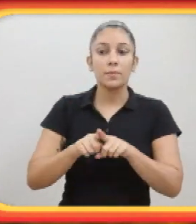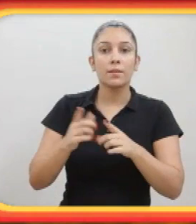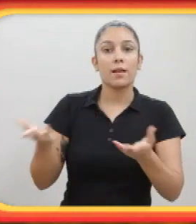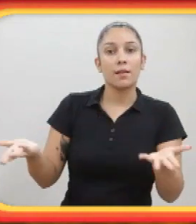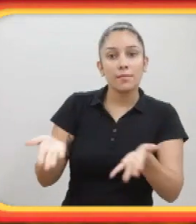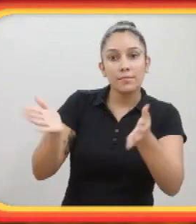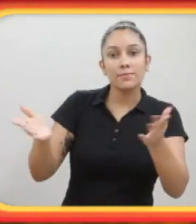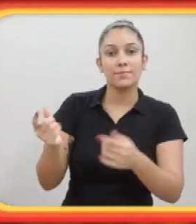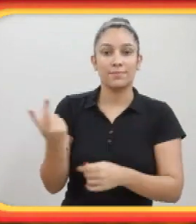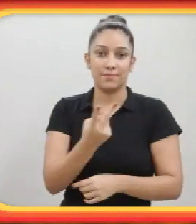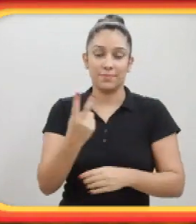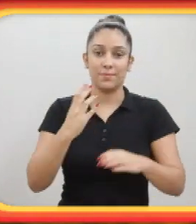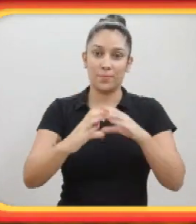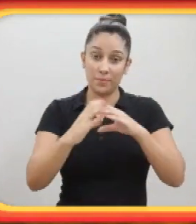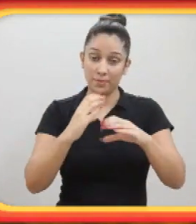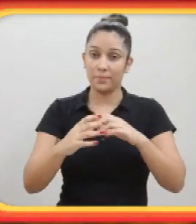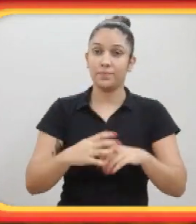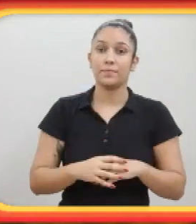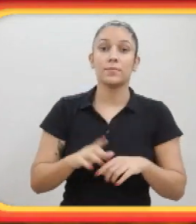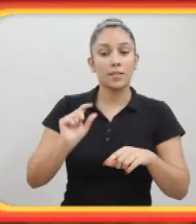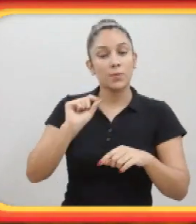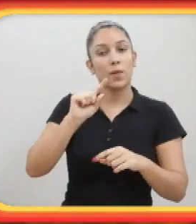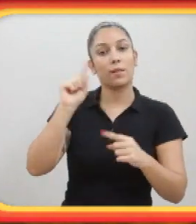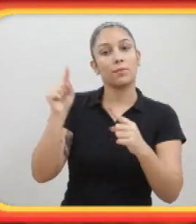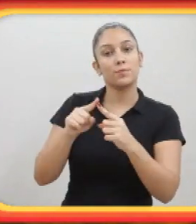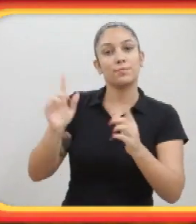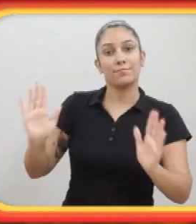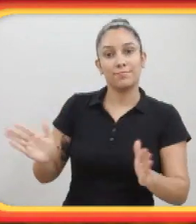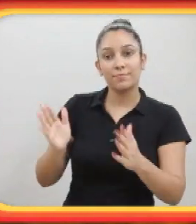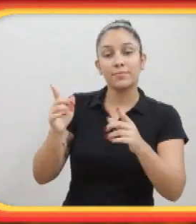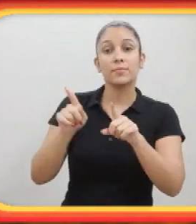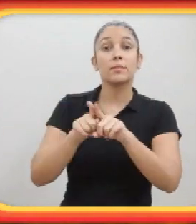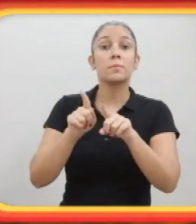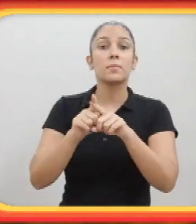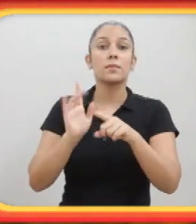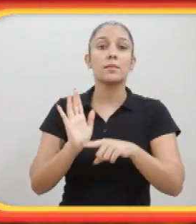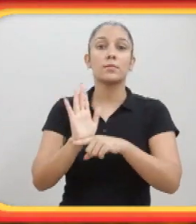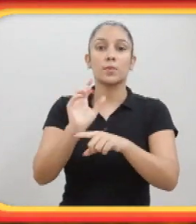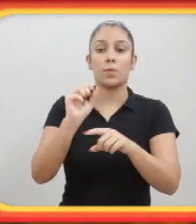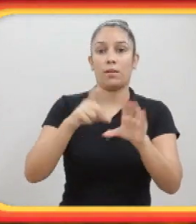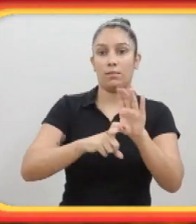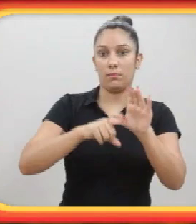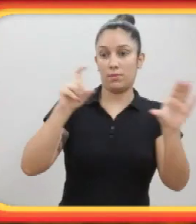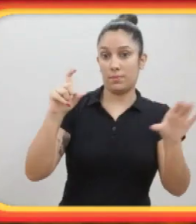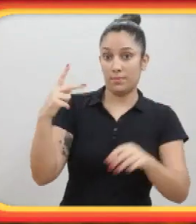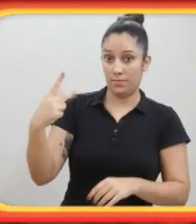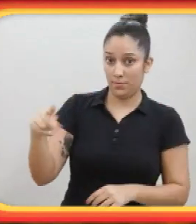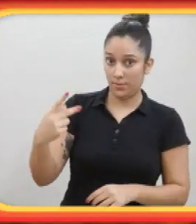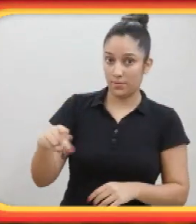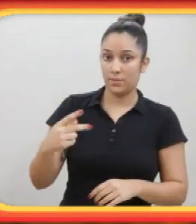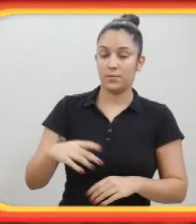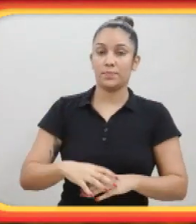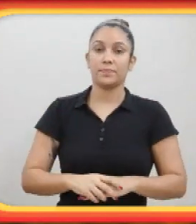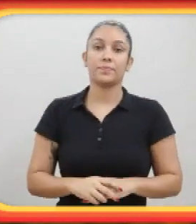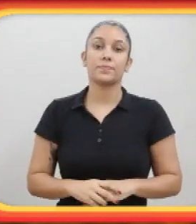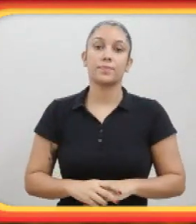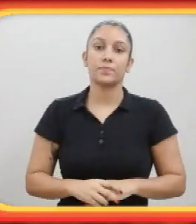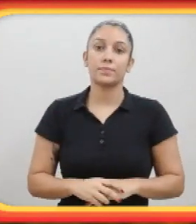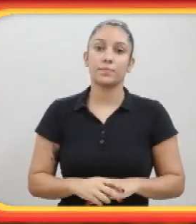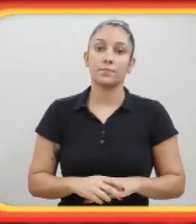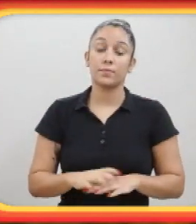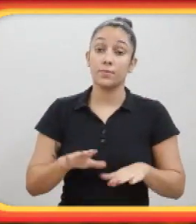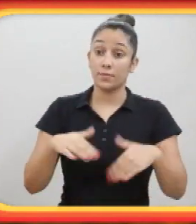coisa auditivo para ela. Então, onde a gente traz o som para ela poder conduzir o